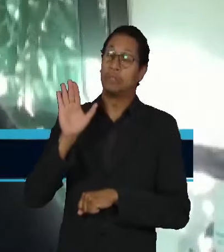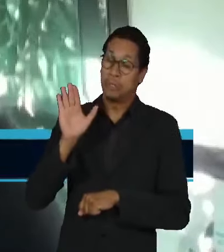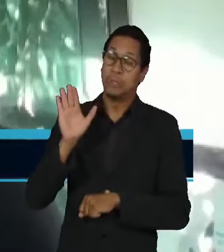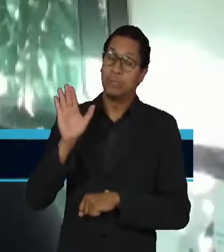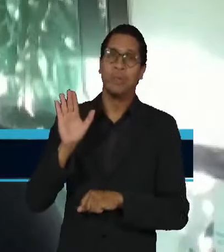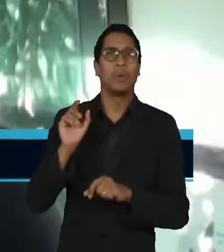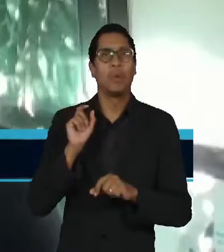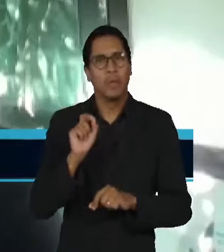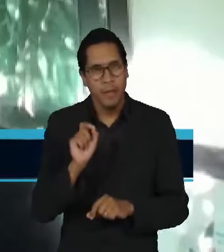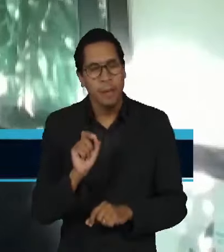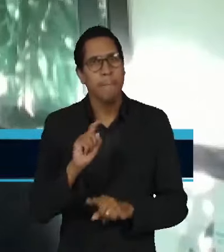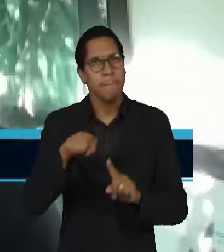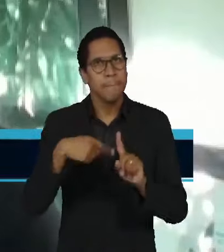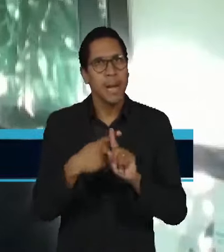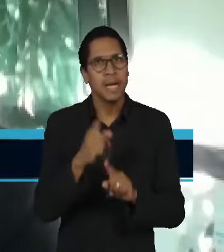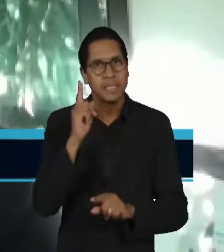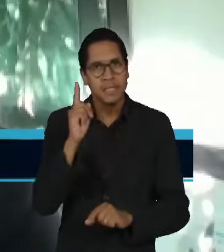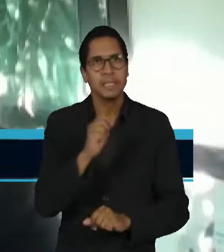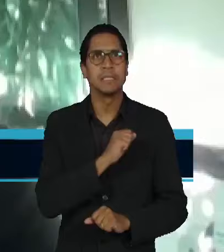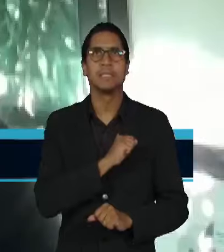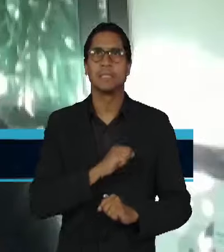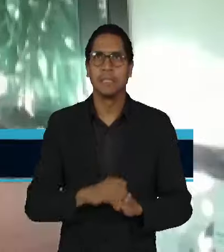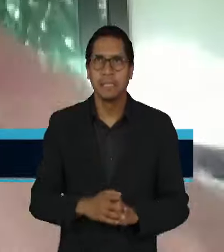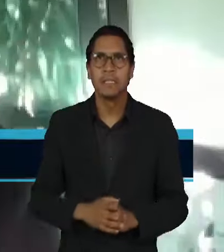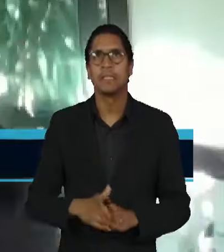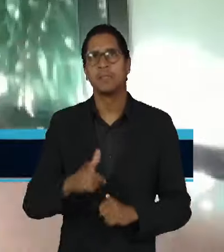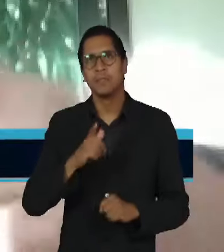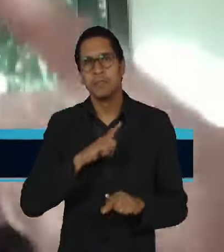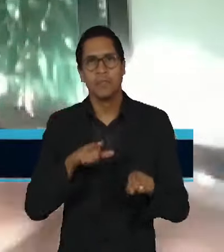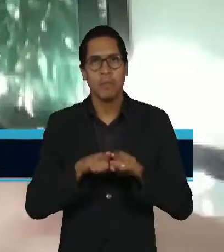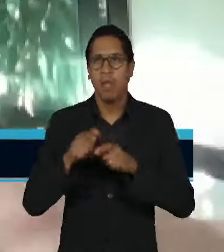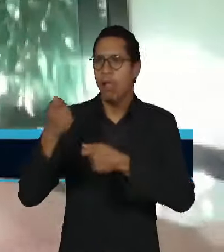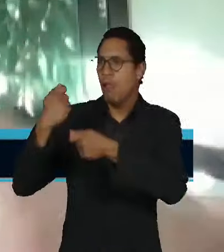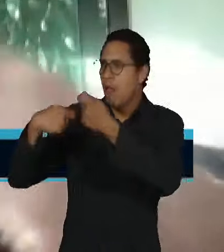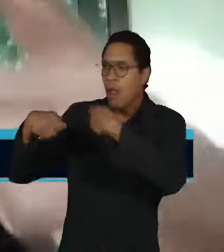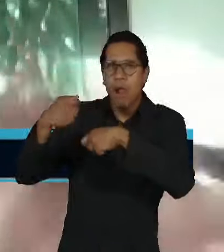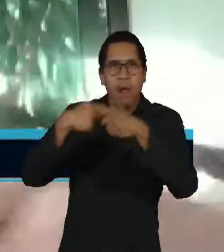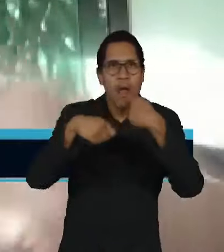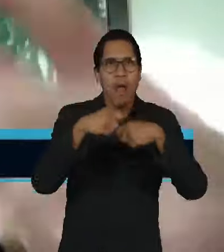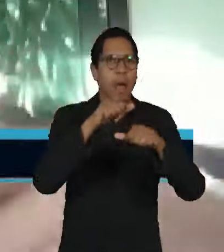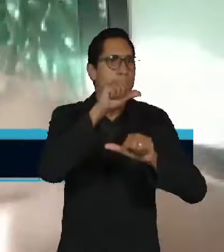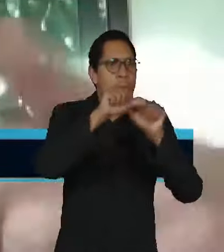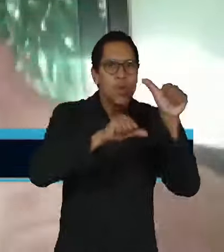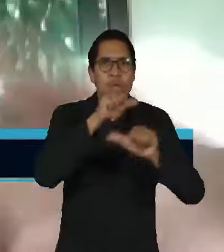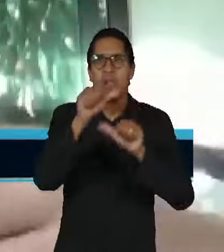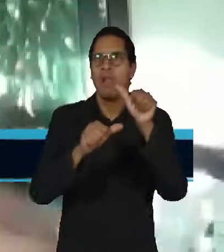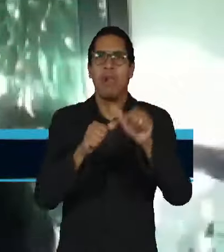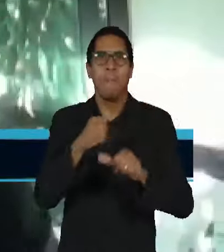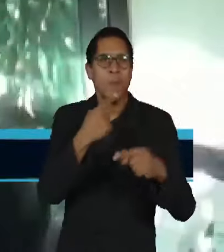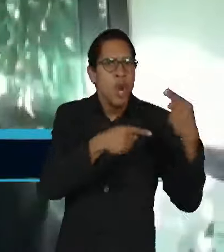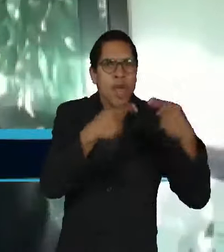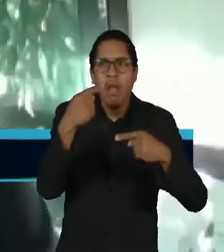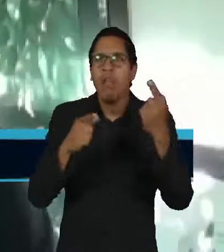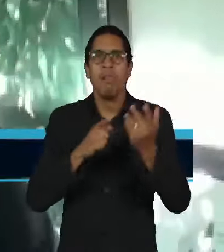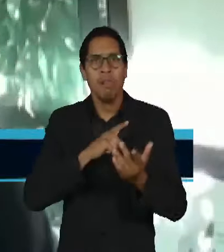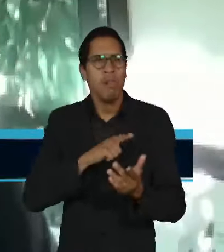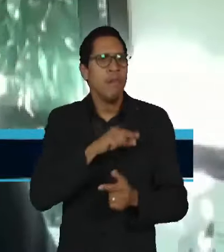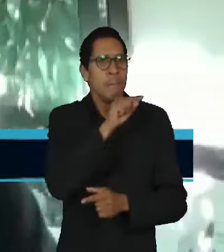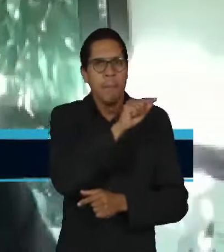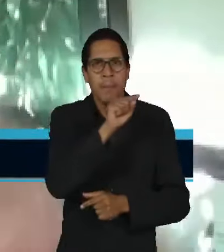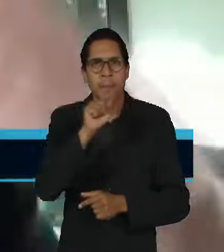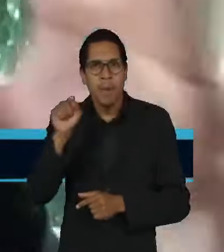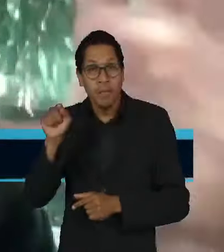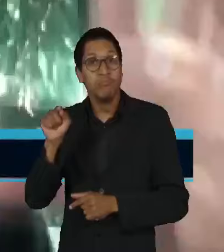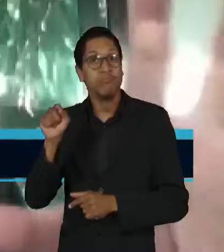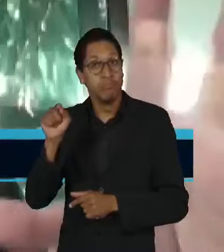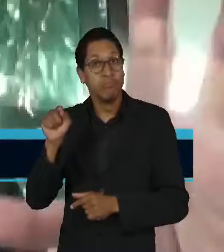importante citar também que todos os câmbios políticos, desculpa, as mudanças políticas que acontecem, fazem com que